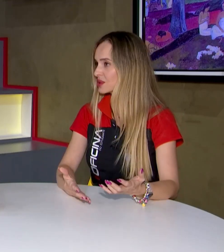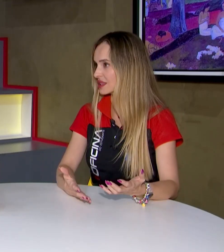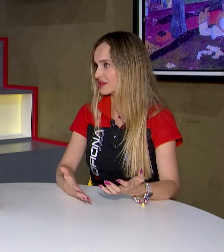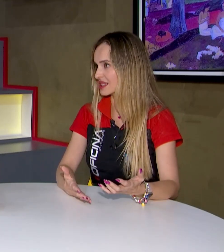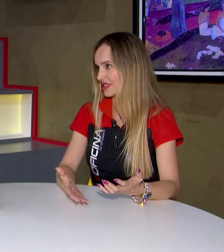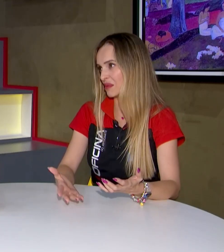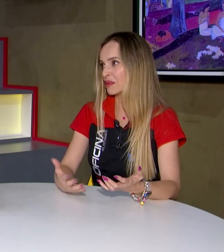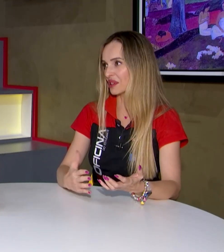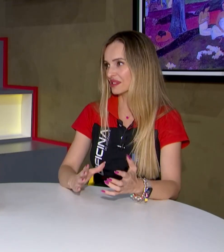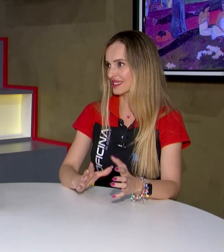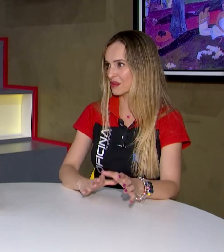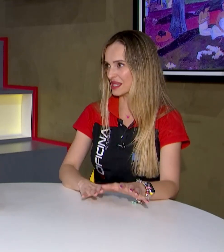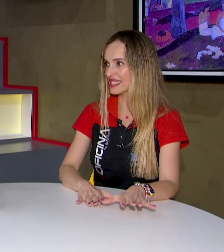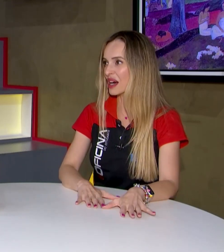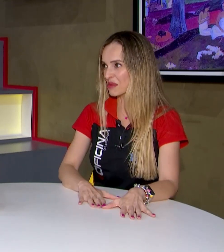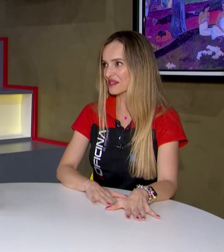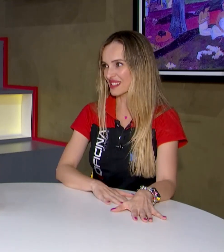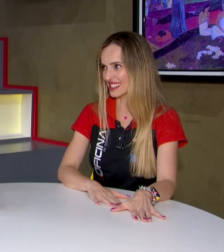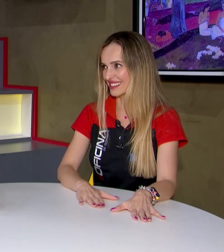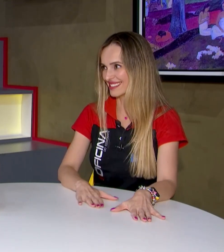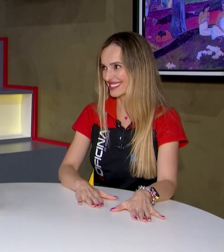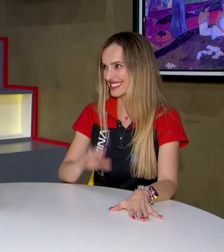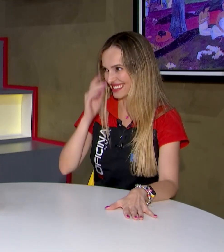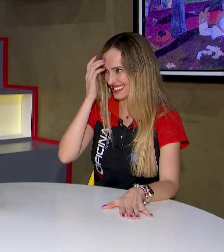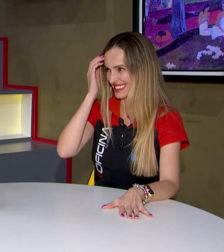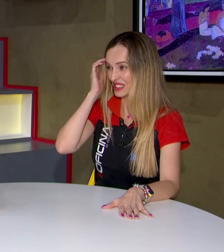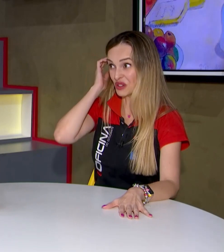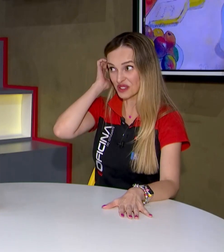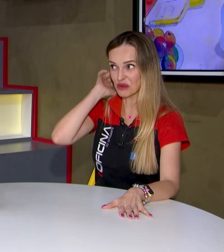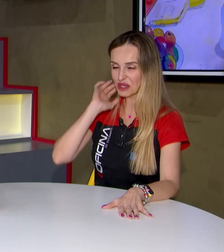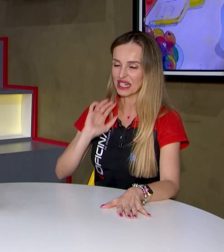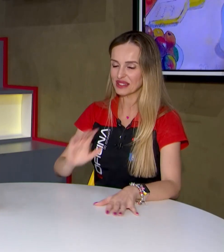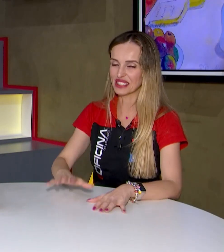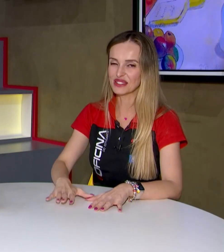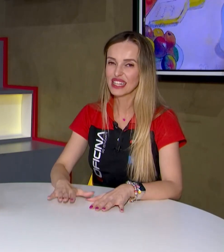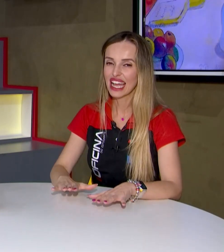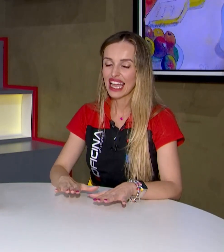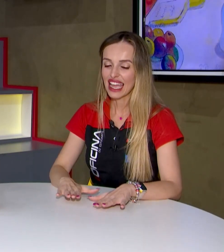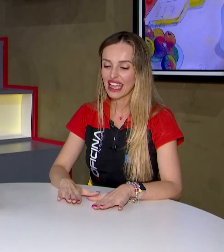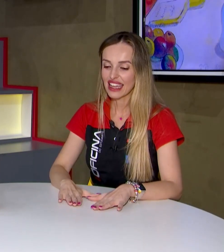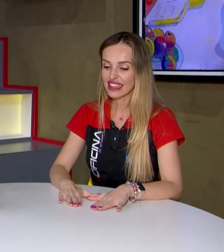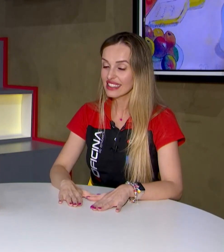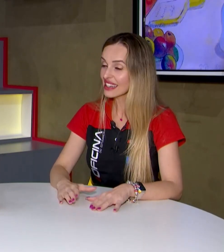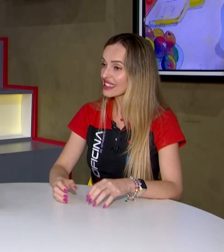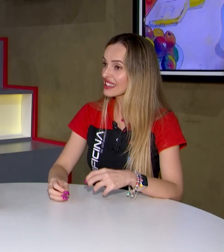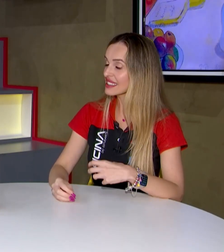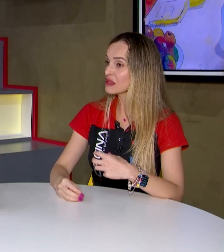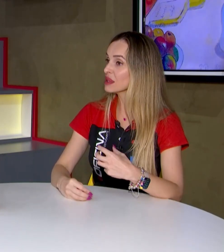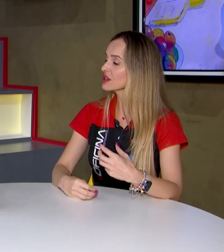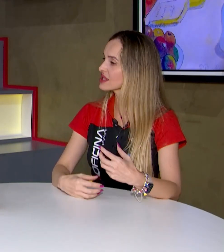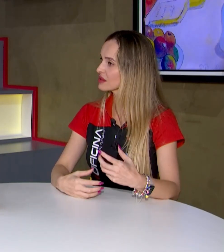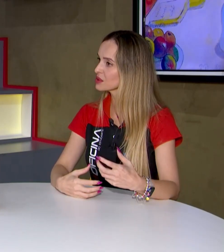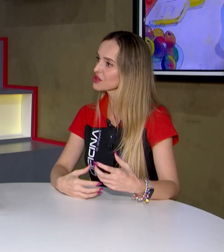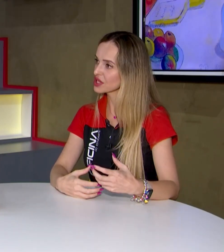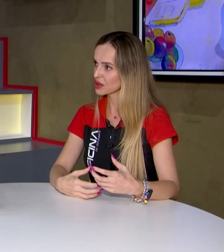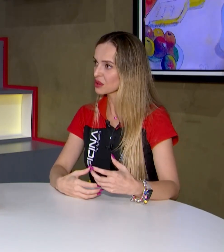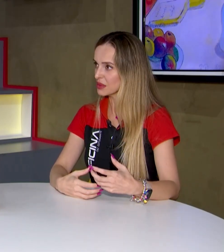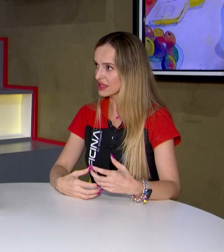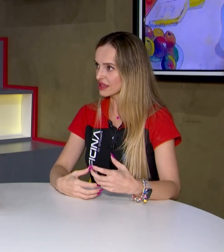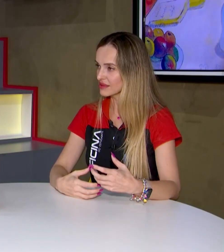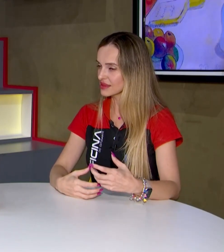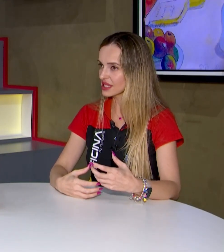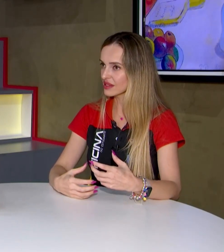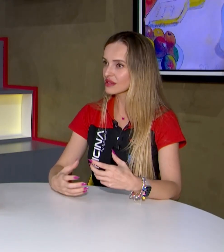exemplo, arquitetura. Você tem uma prova especial para fazer no vestibular. Então, e aí ele também gostava muito